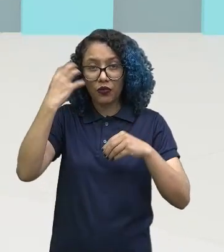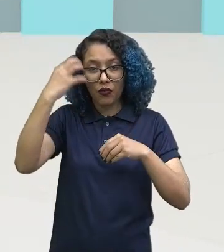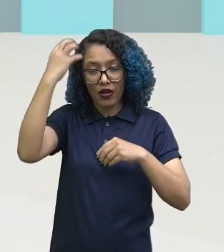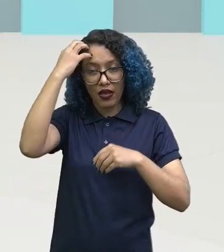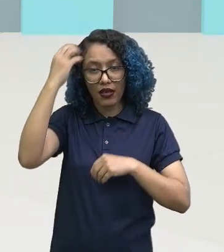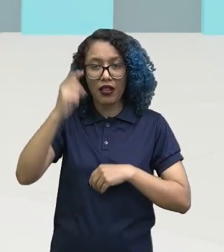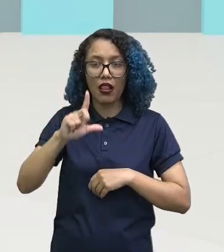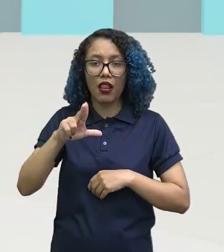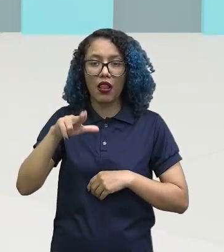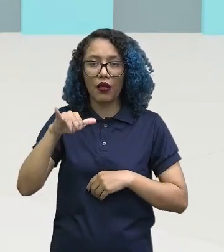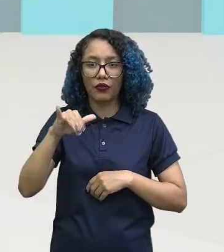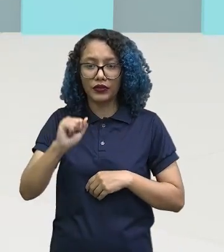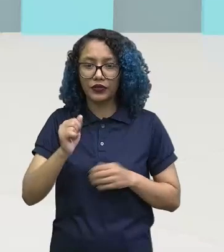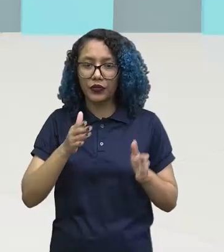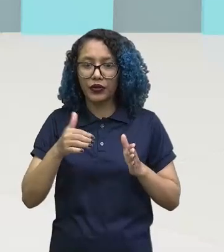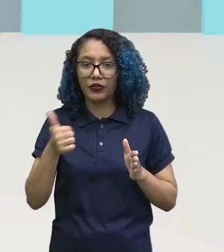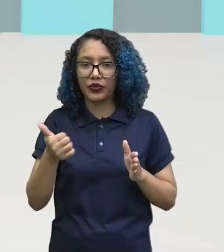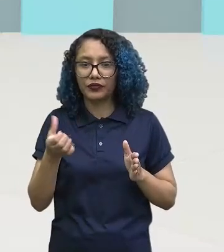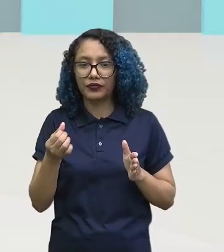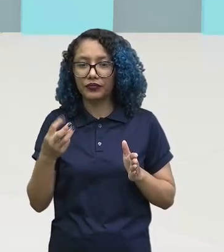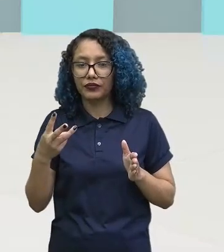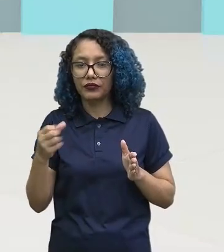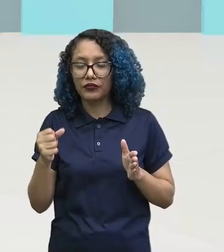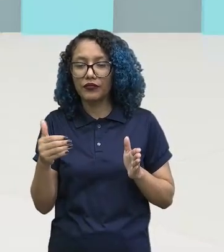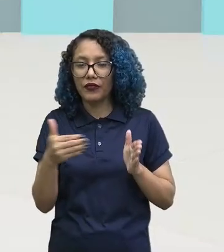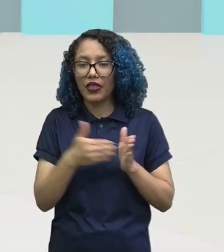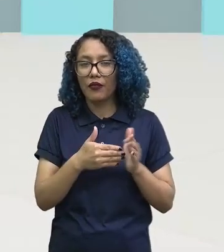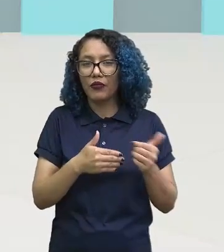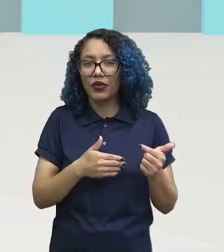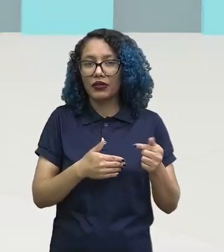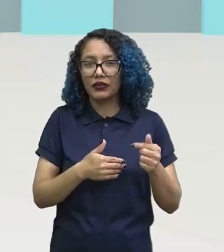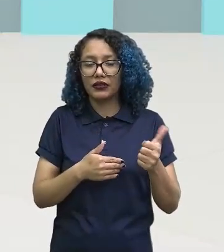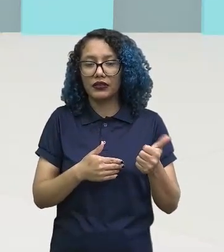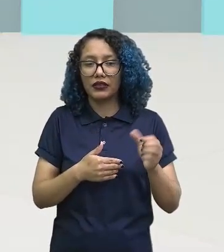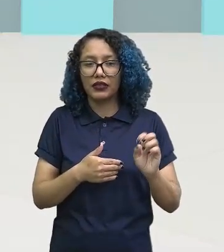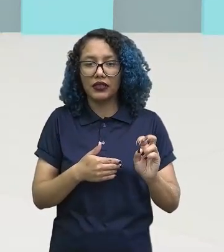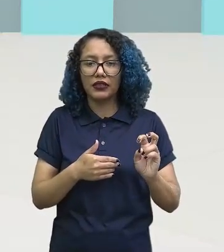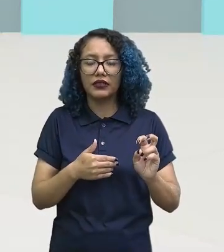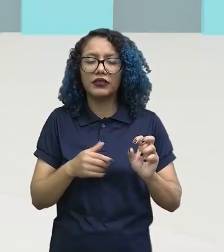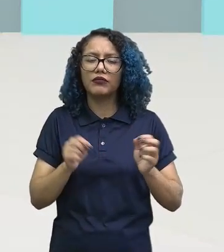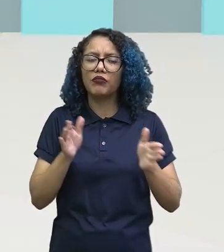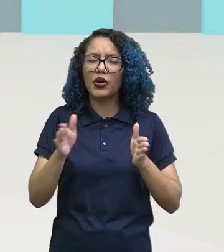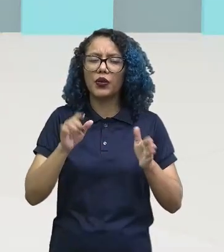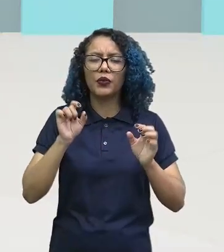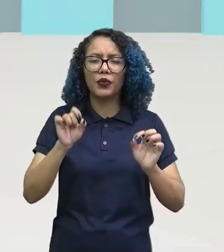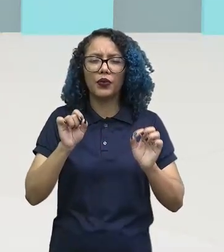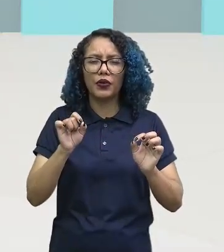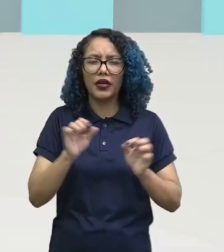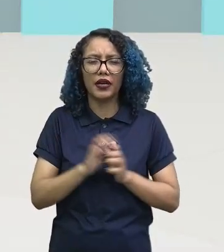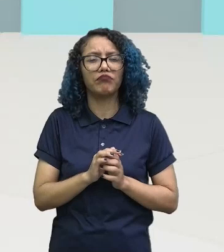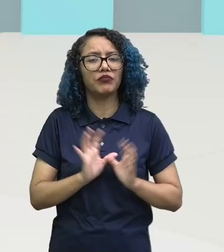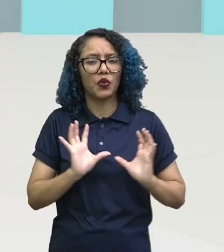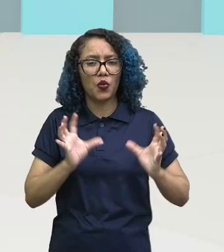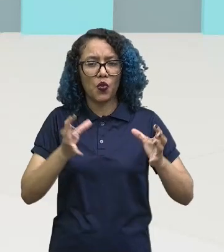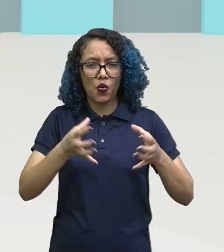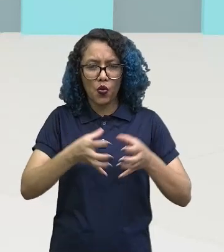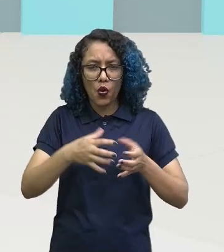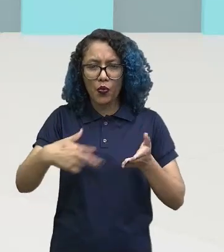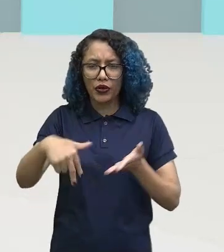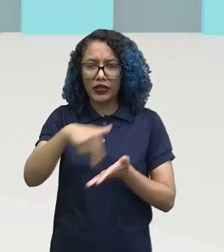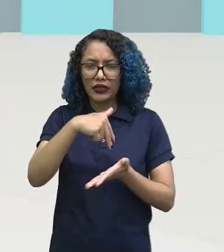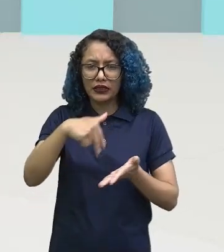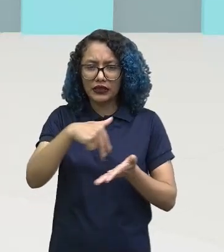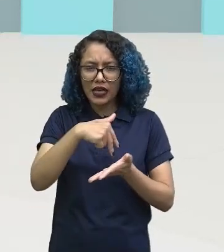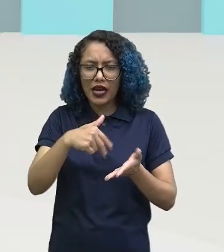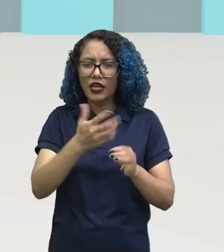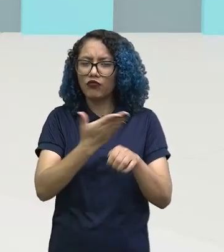viveu 1638 a 1715. Nesse período, começavam os primeiros balés dramatizados, com